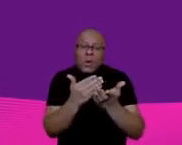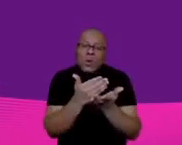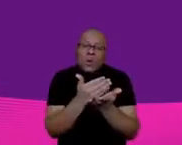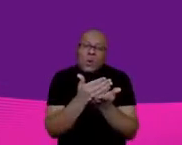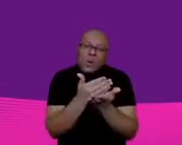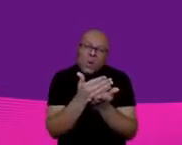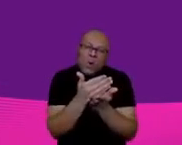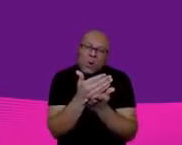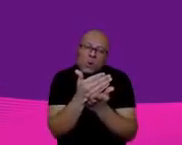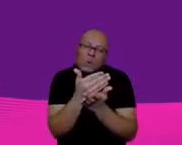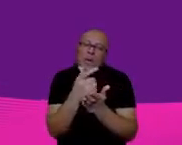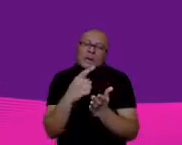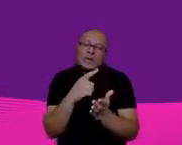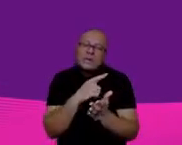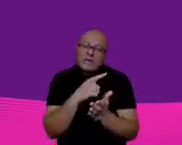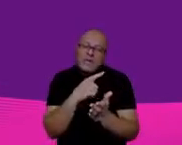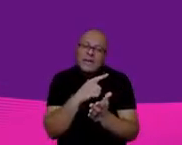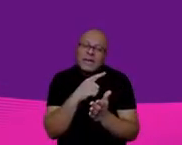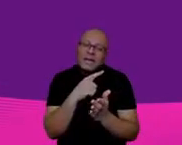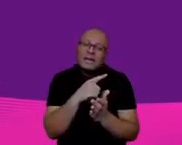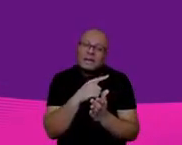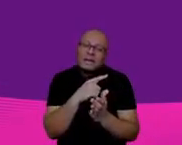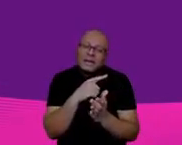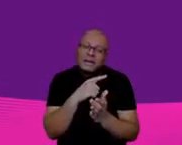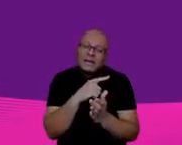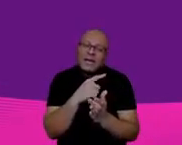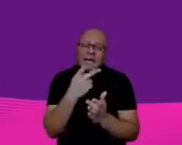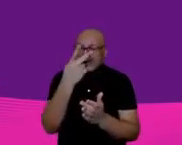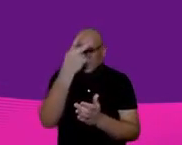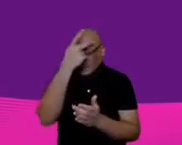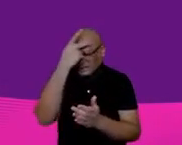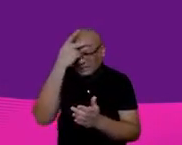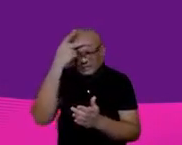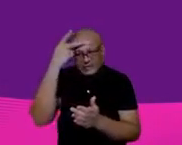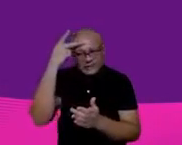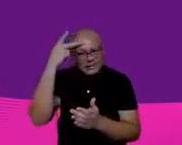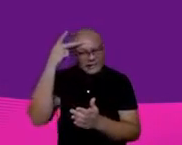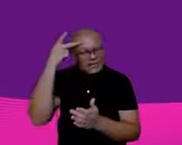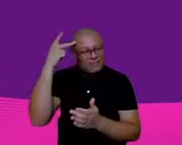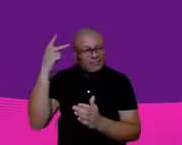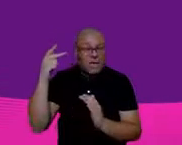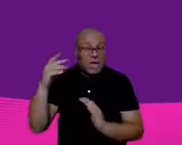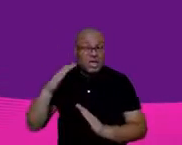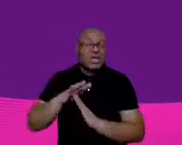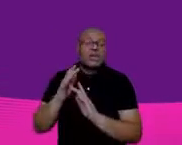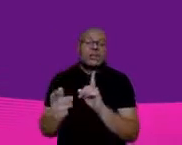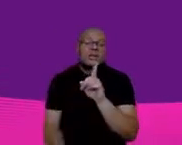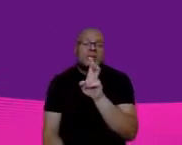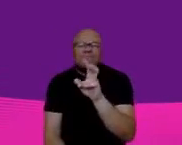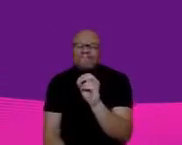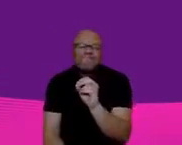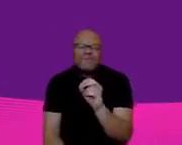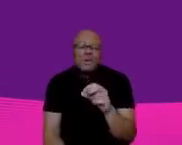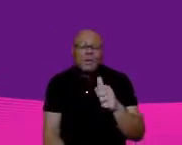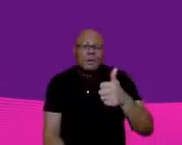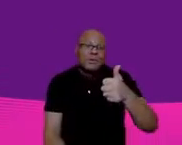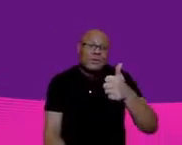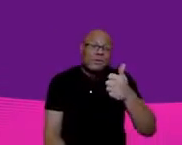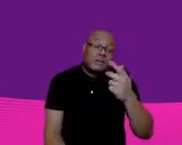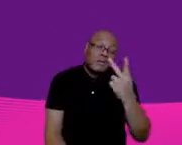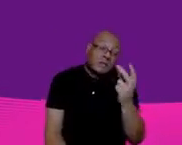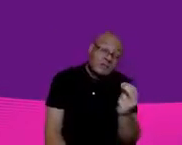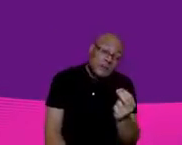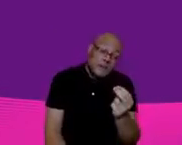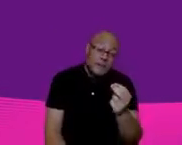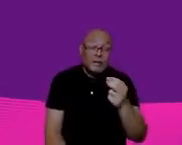A maioria dos pacientes não vão chegar a 150, então 120, 130, antes de ver qualquer